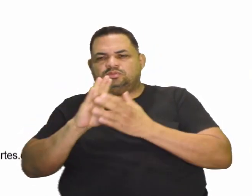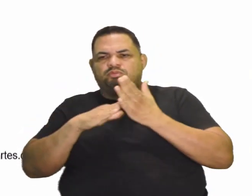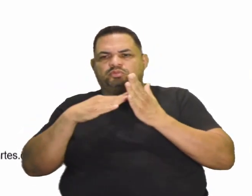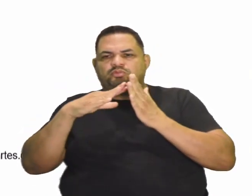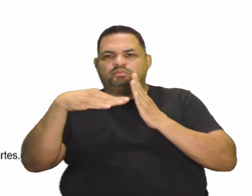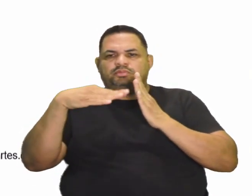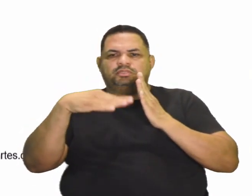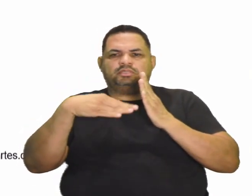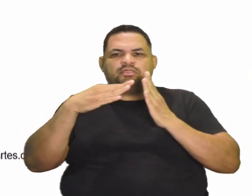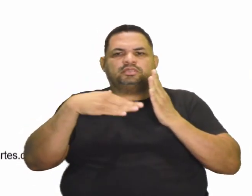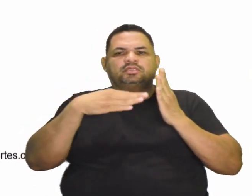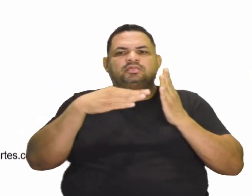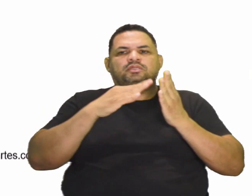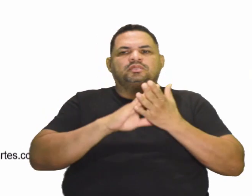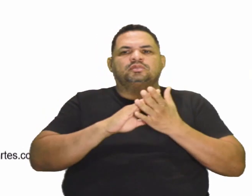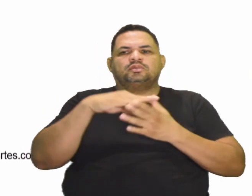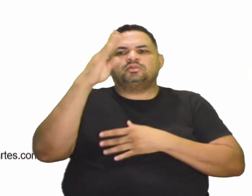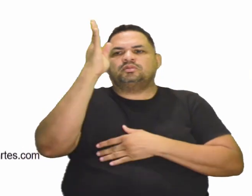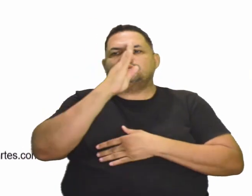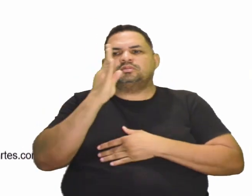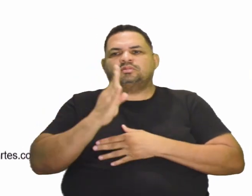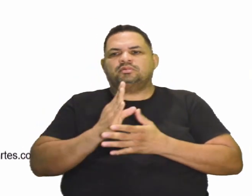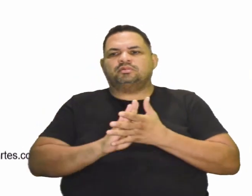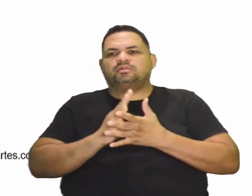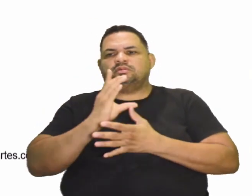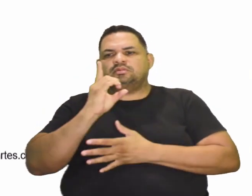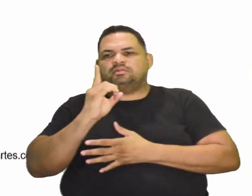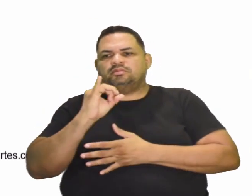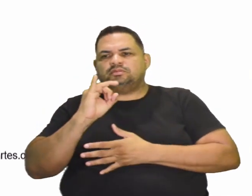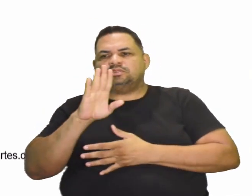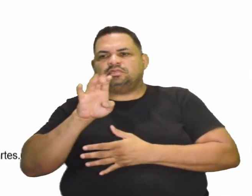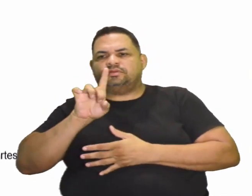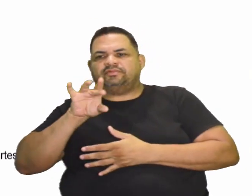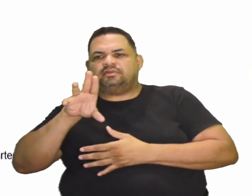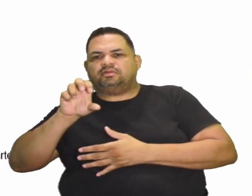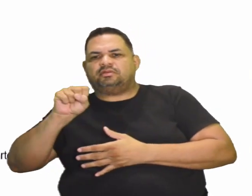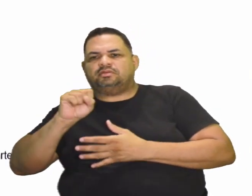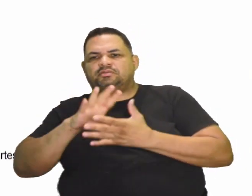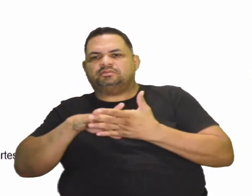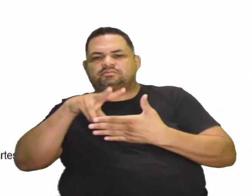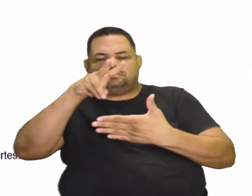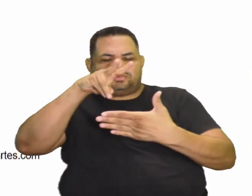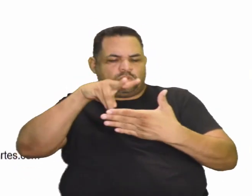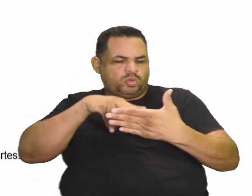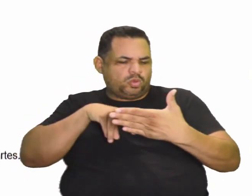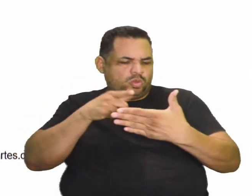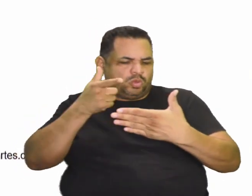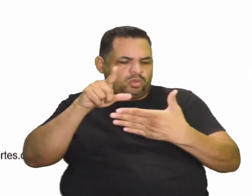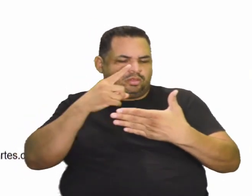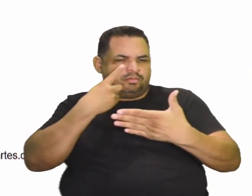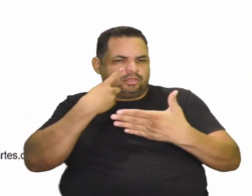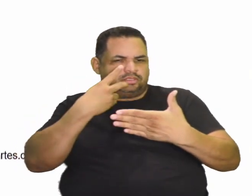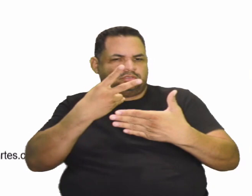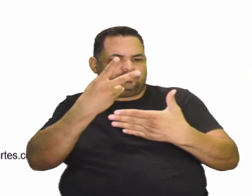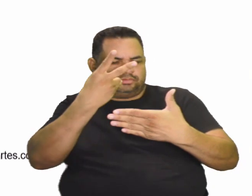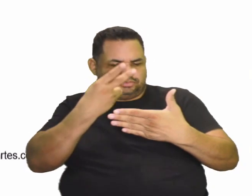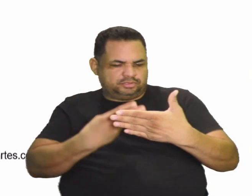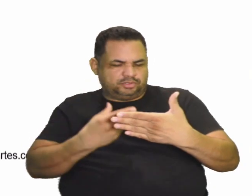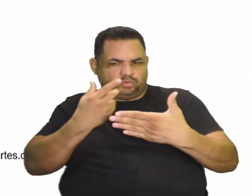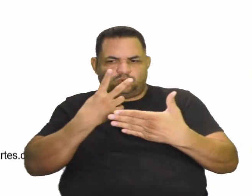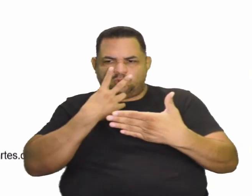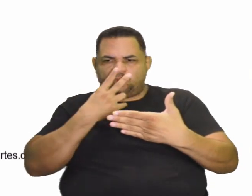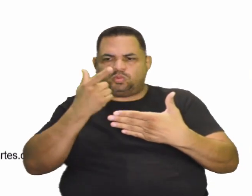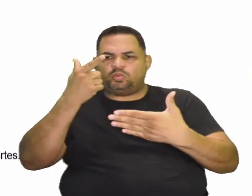uma releitura da obra. Essa é a palavra que eu queria dizer para vocês, releitura, né, da Nascimento de Vênus.